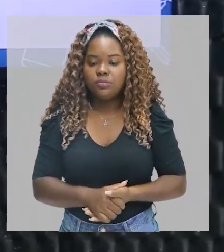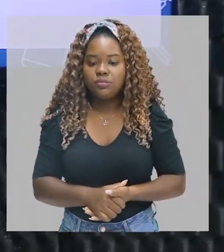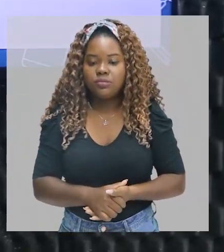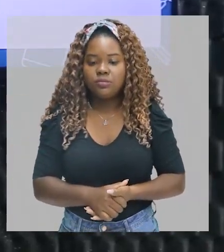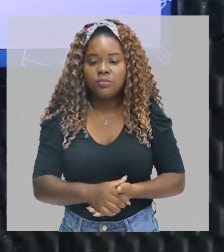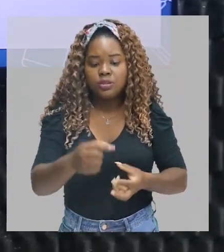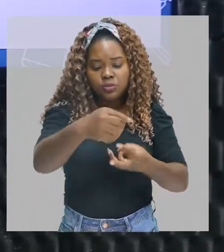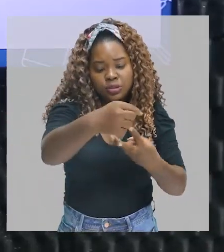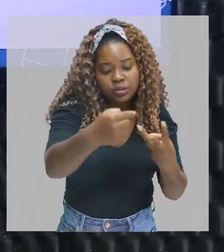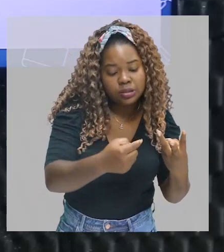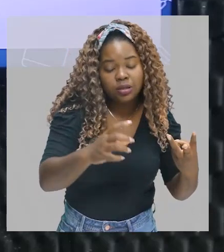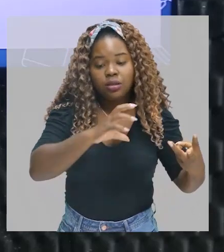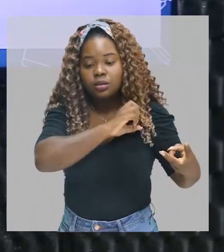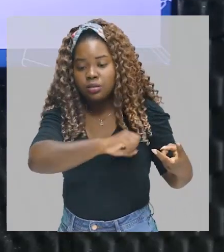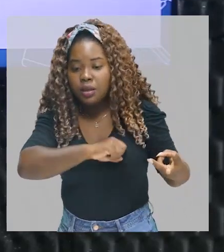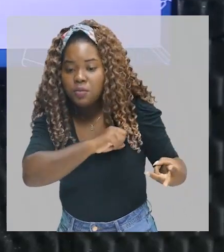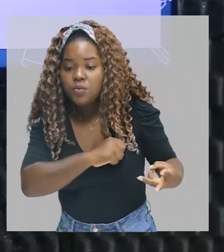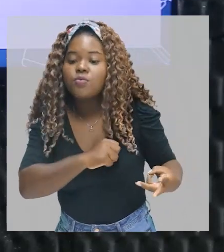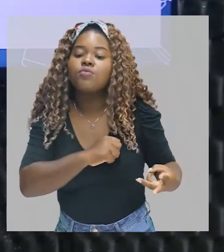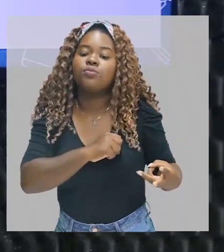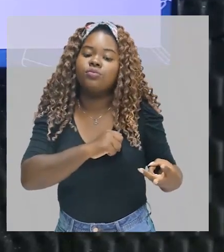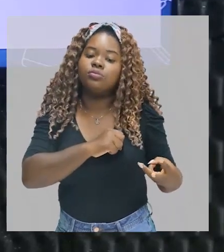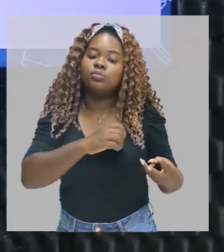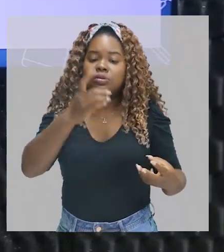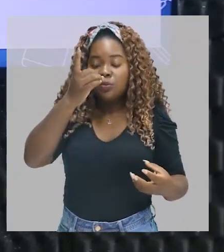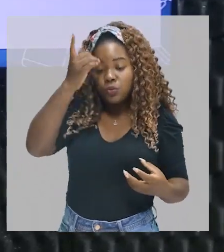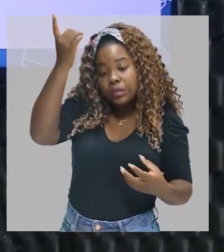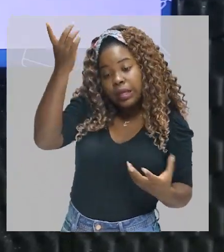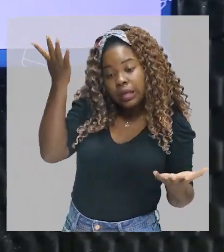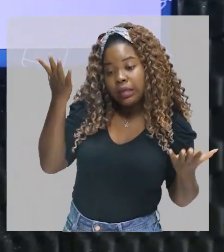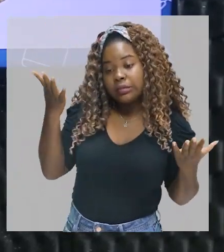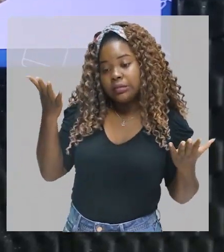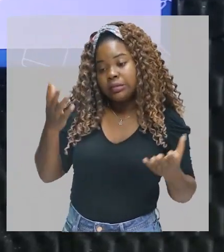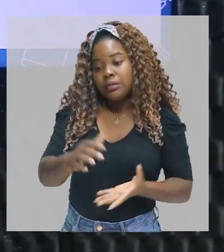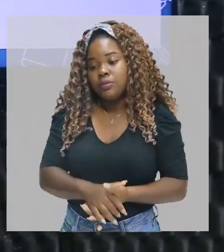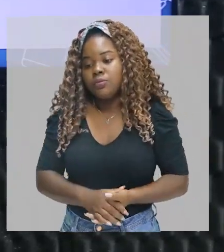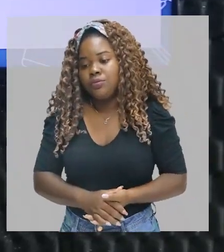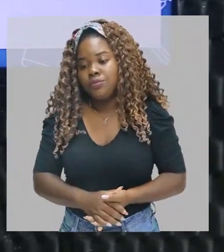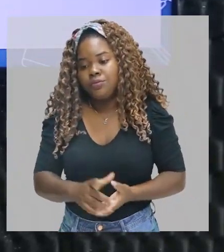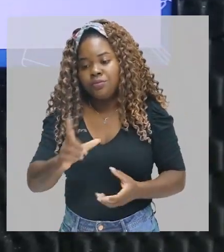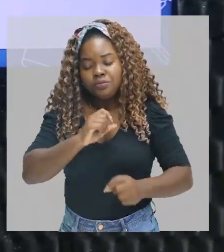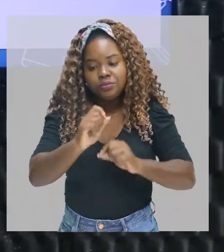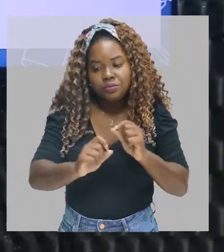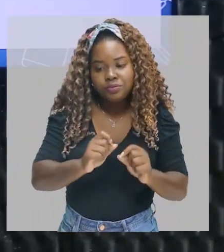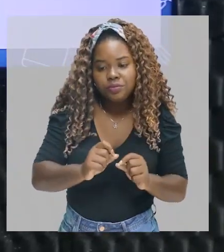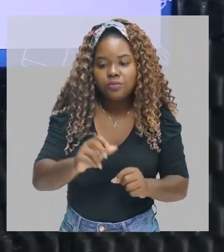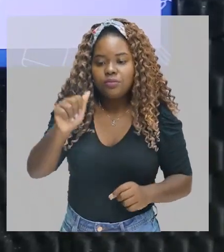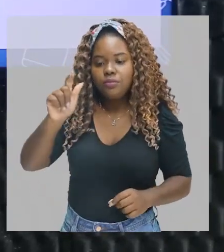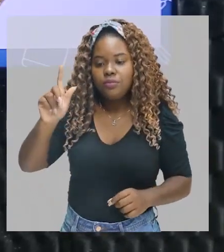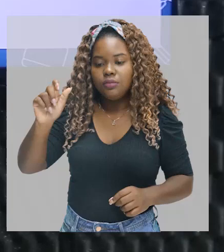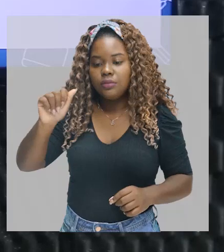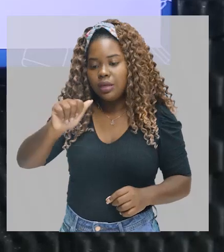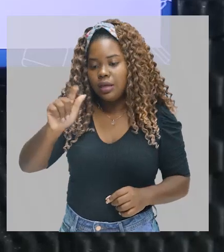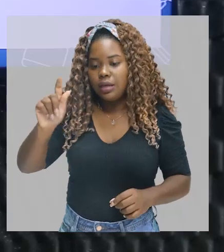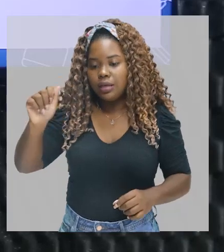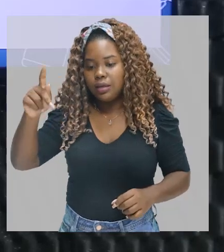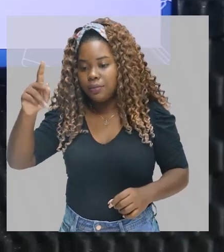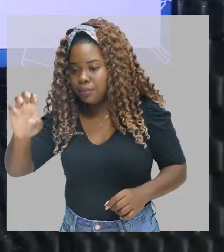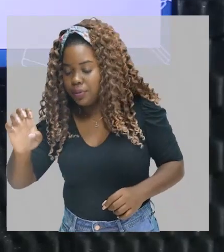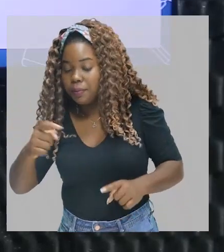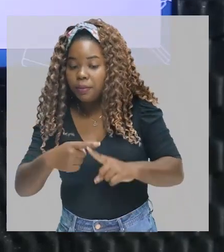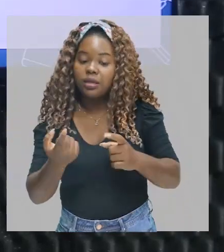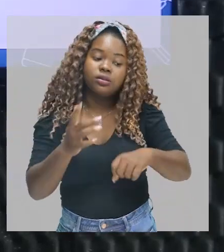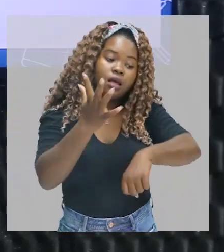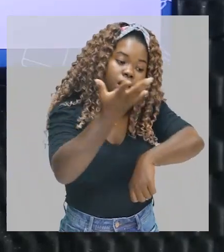esse amor aqui, ideal, ele puxaria para esse amor ágape. Só que na